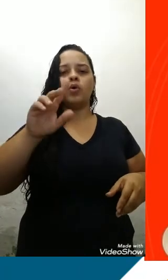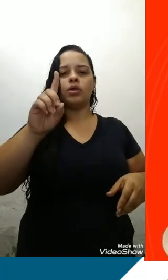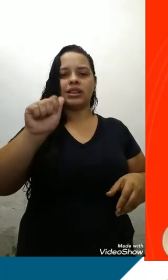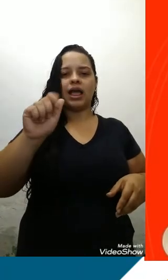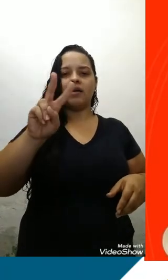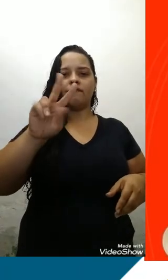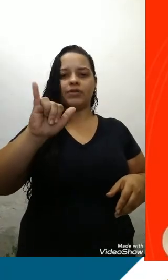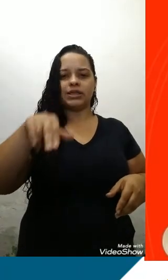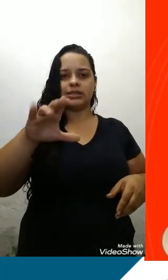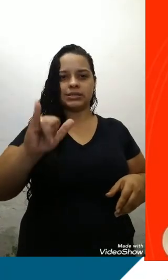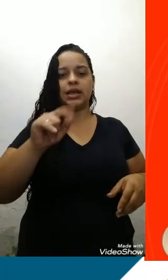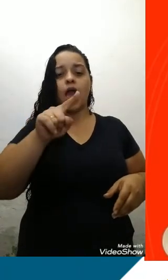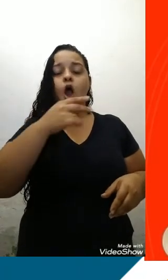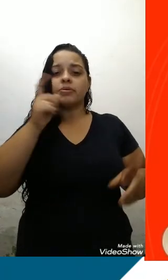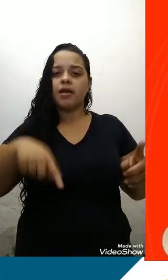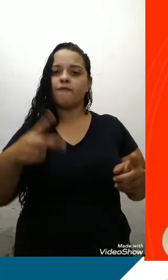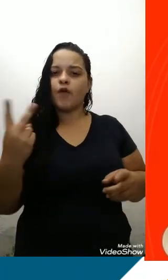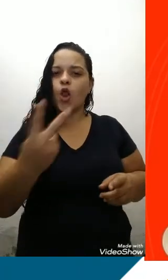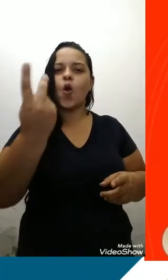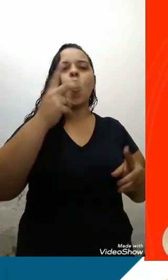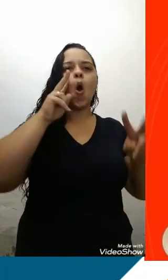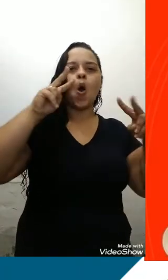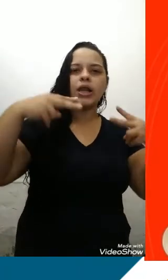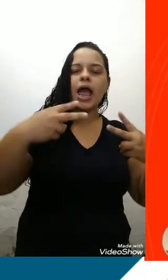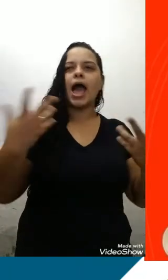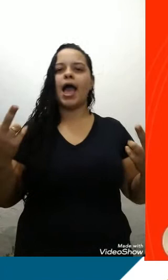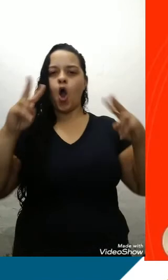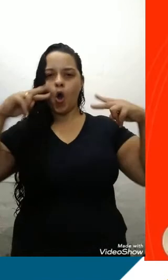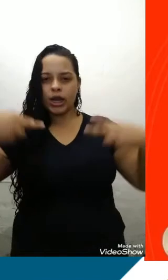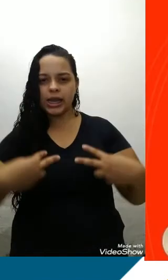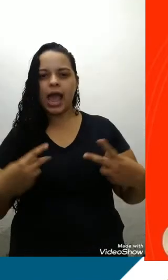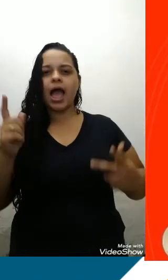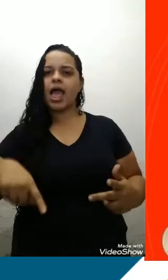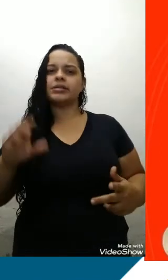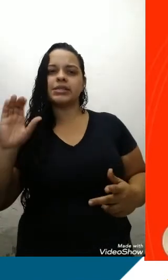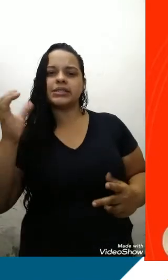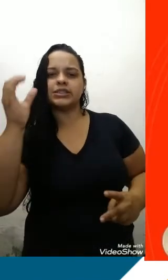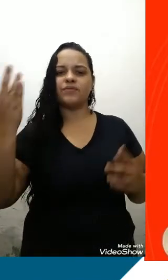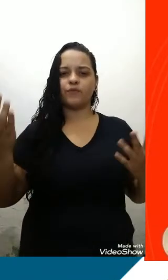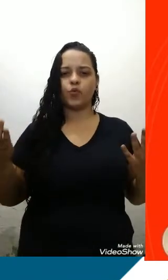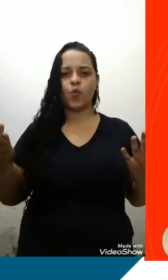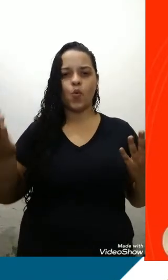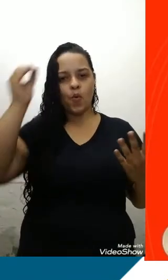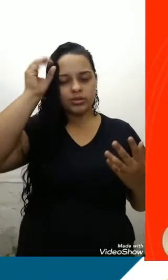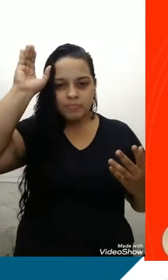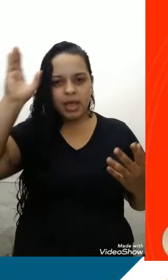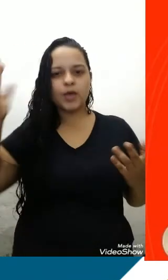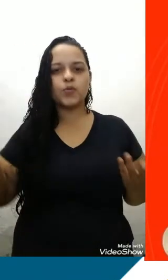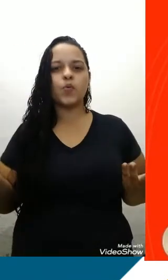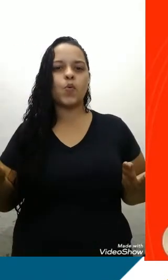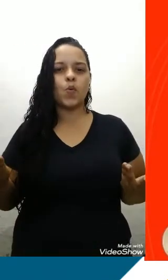novas formas de arquitetura, de pintura, de olhar, né, para a anatomia, ou seja, é um momento de